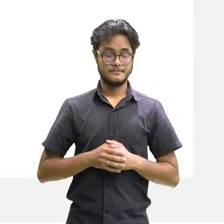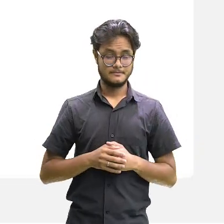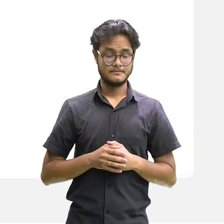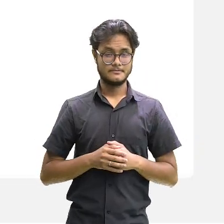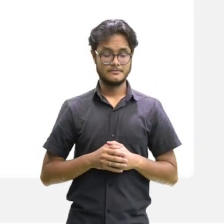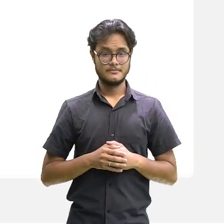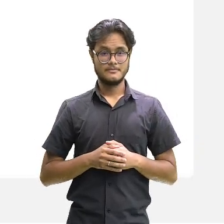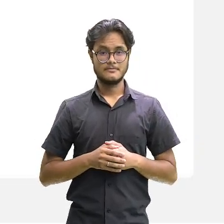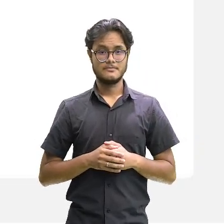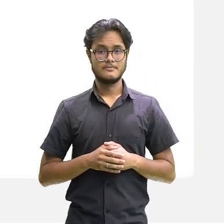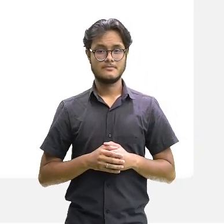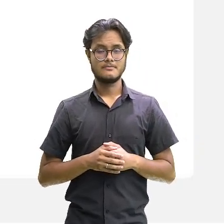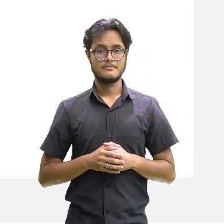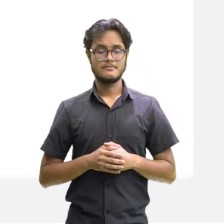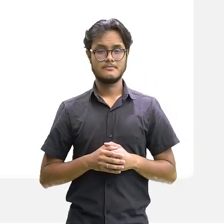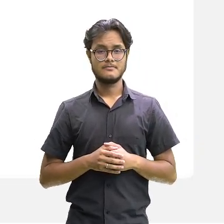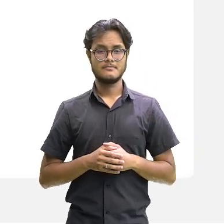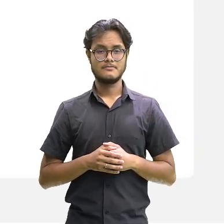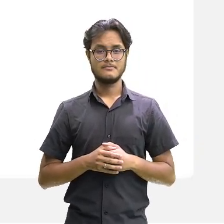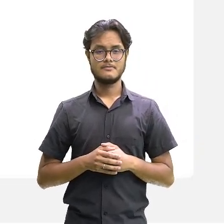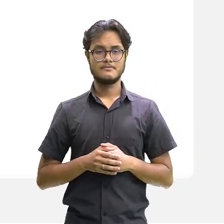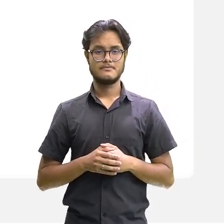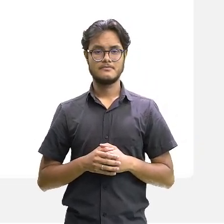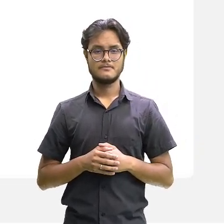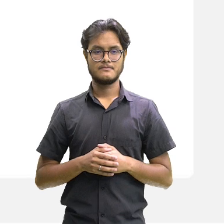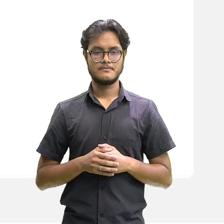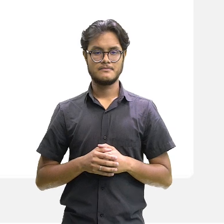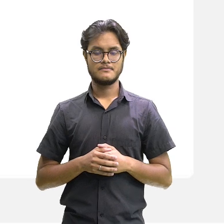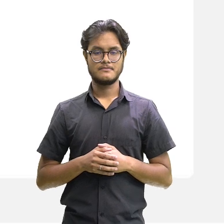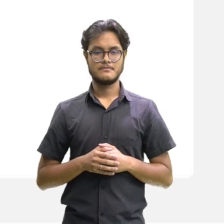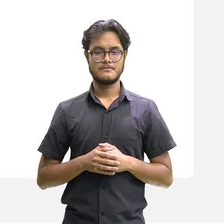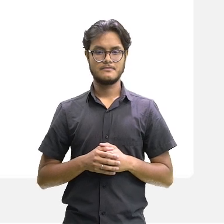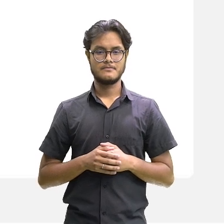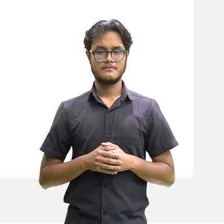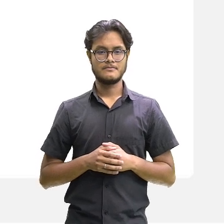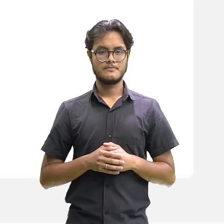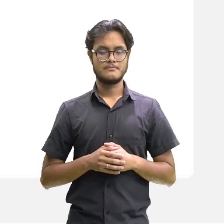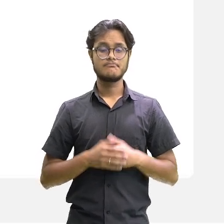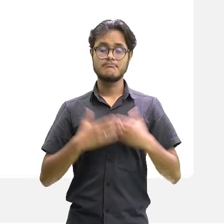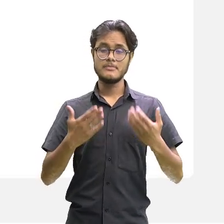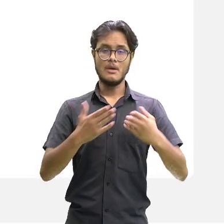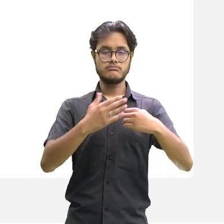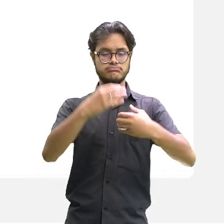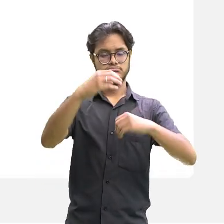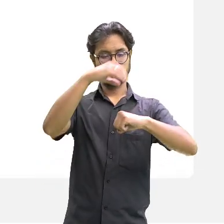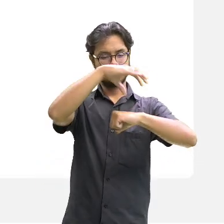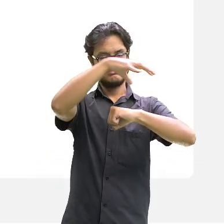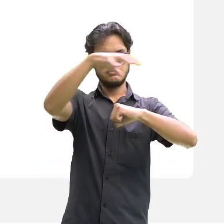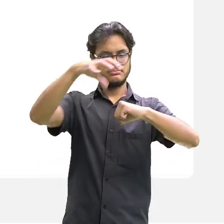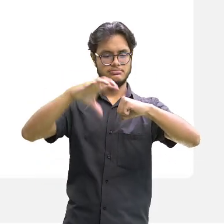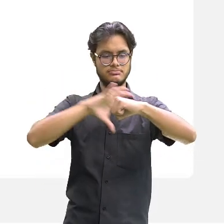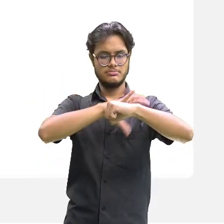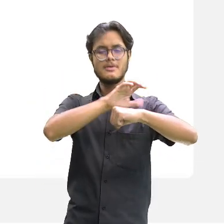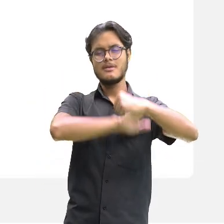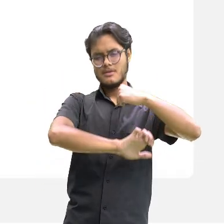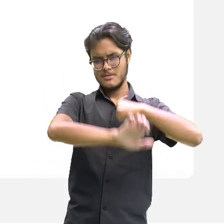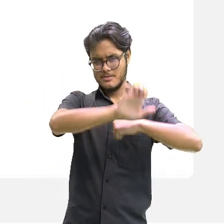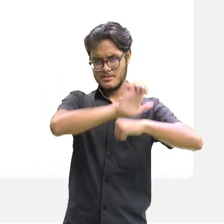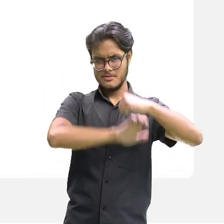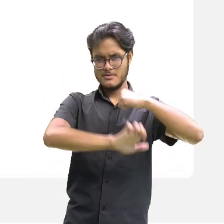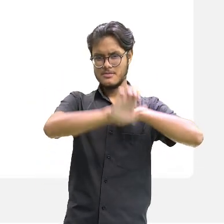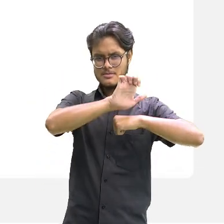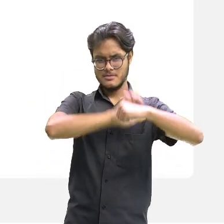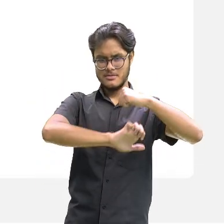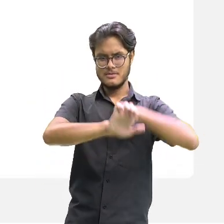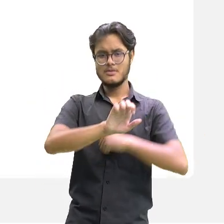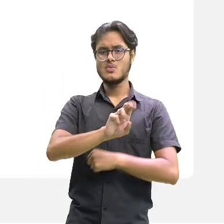Dalton propôs, só que agora com carga, e que nele estavam distribuídos os elétrons, tá bom? Ele chamou esse modelo, guarda